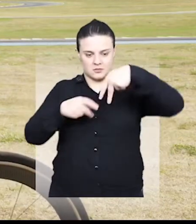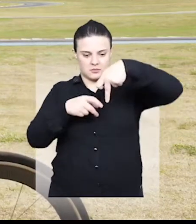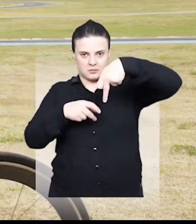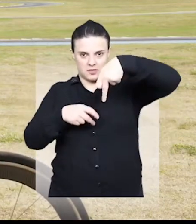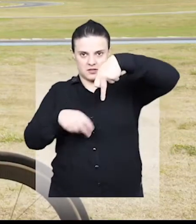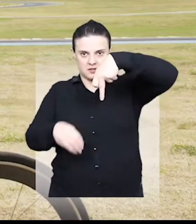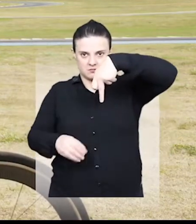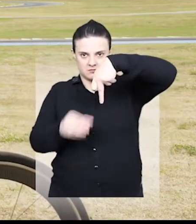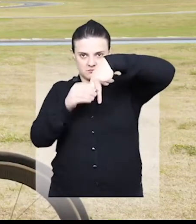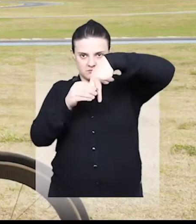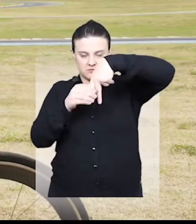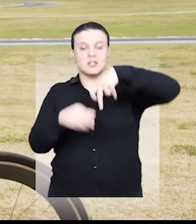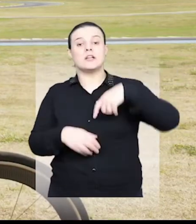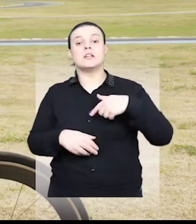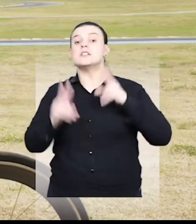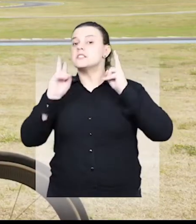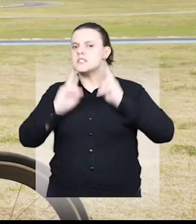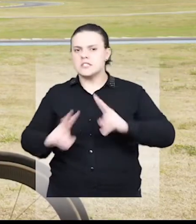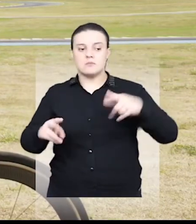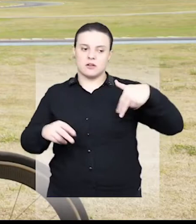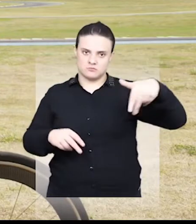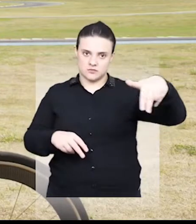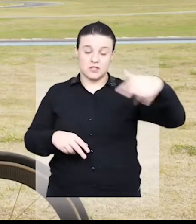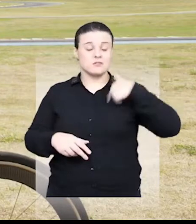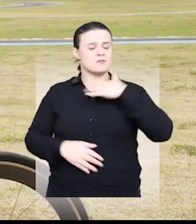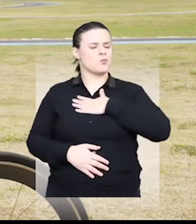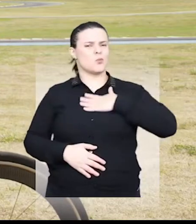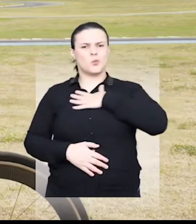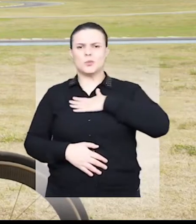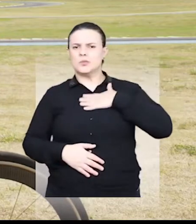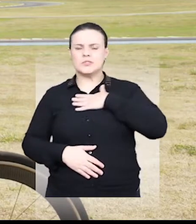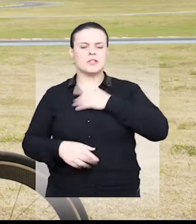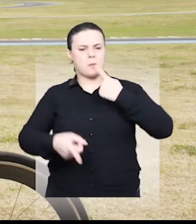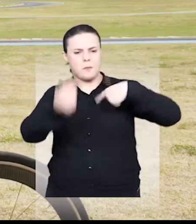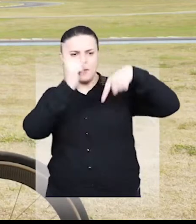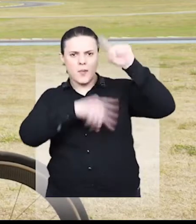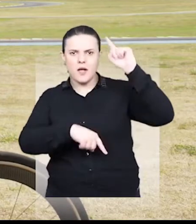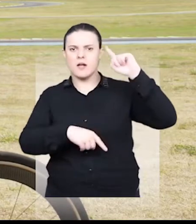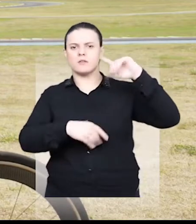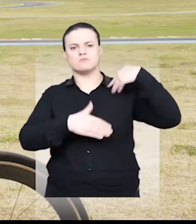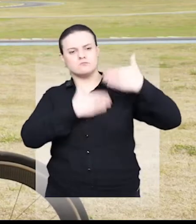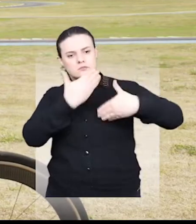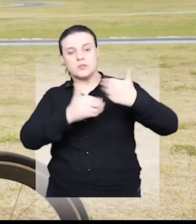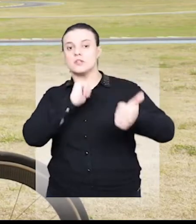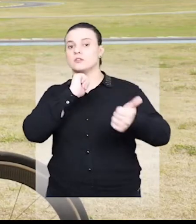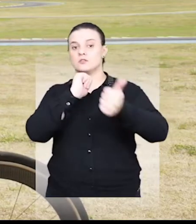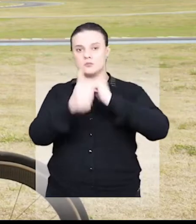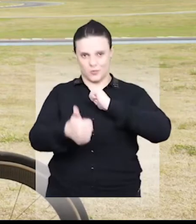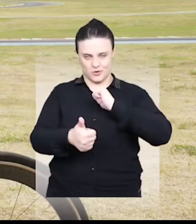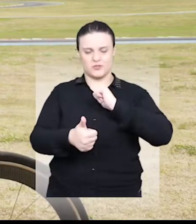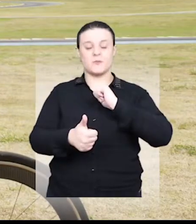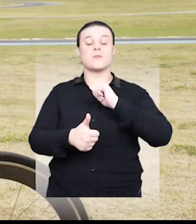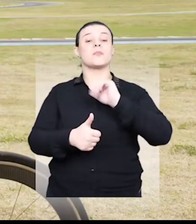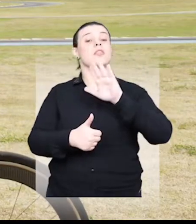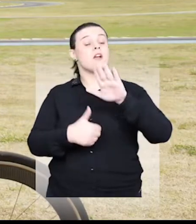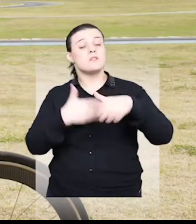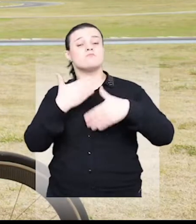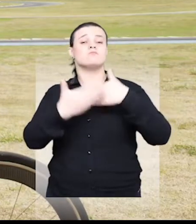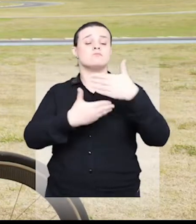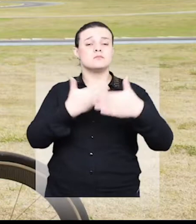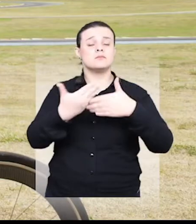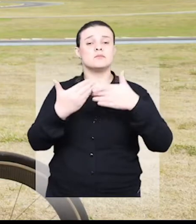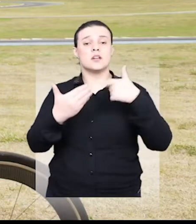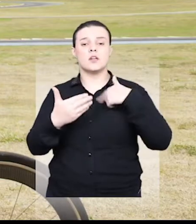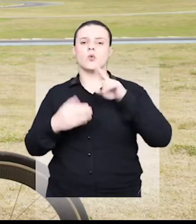dia, e sempre gostei de estar me superando e dos esportes físicos. E aí